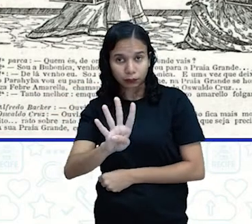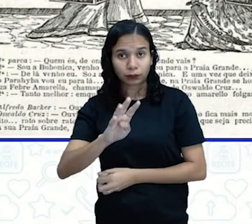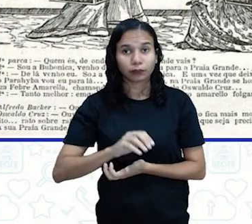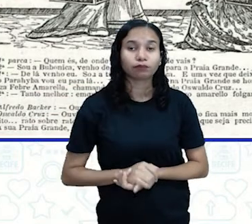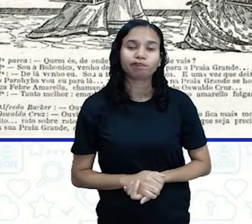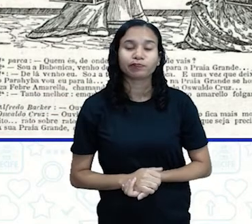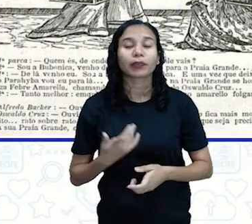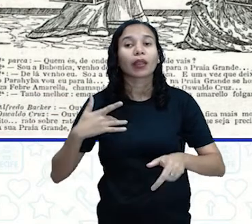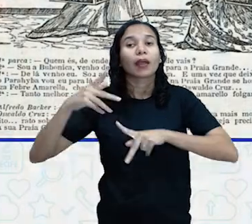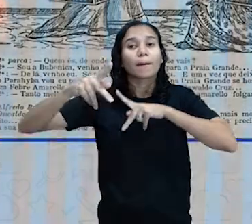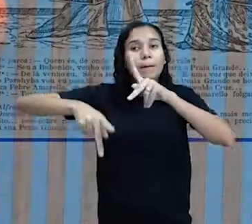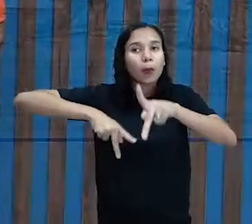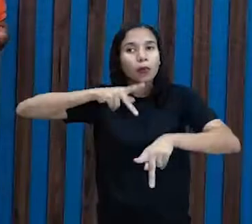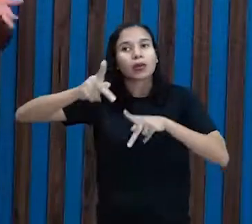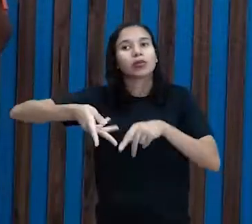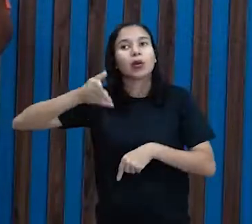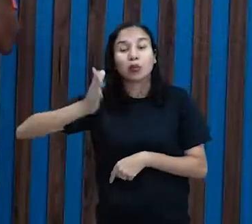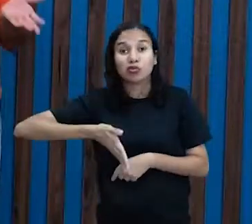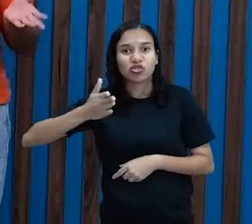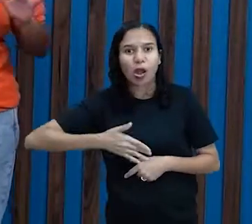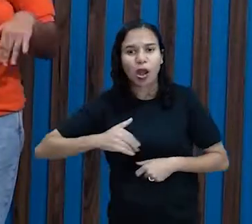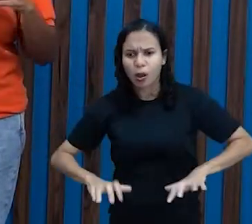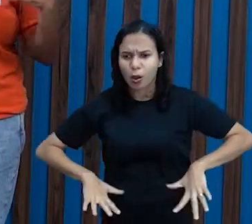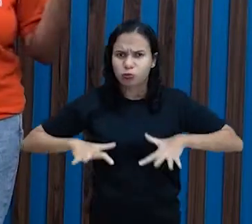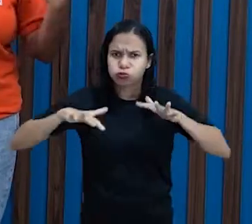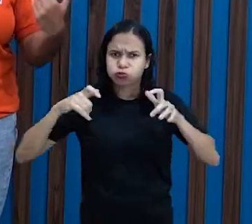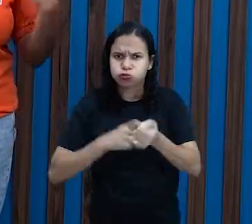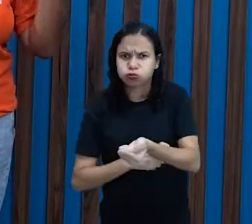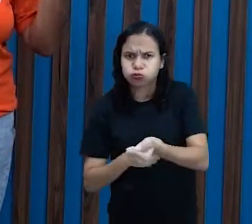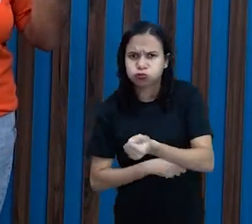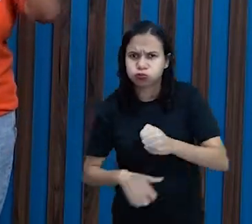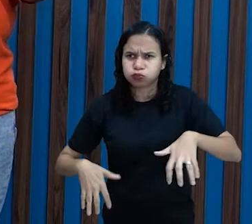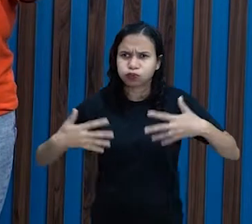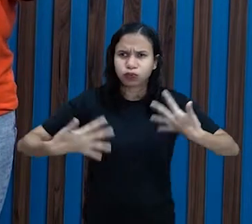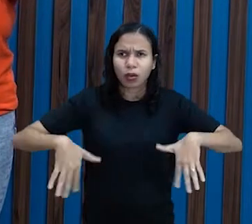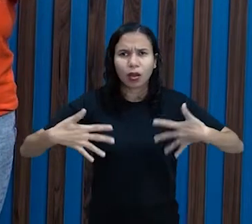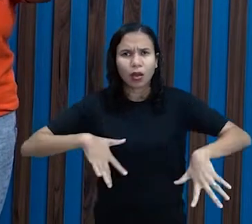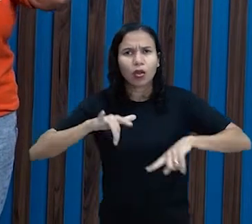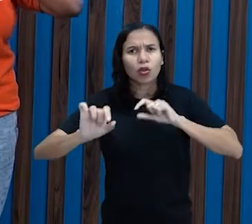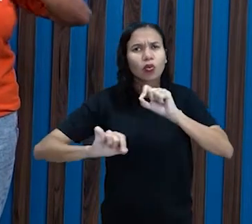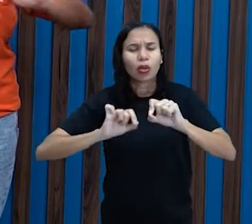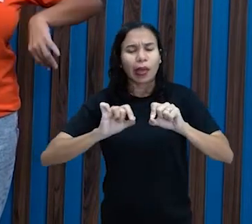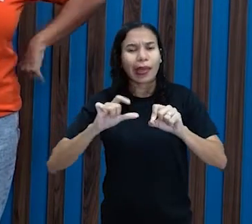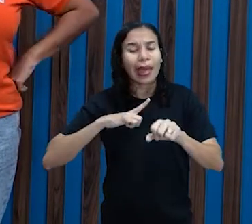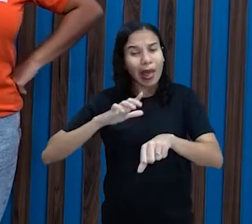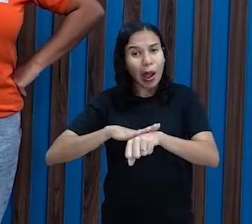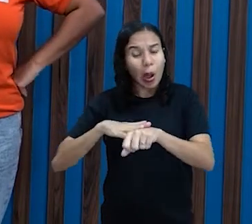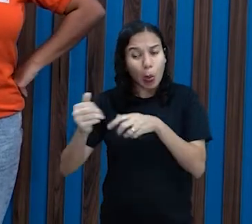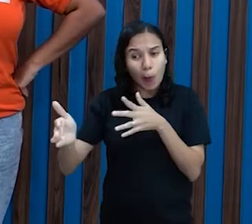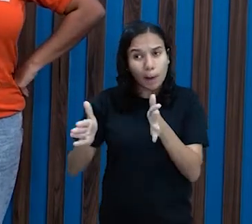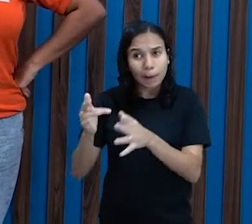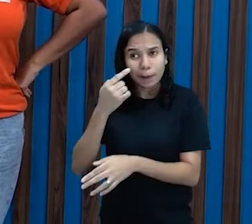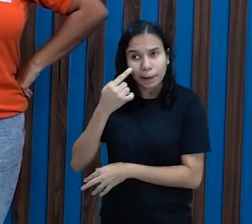1904, a população já estava inflamada pelos despejos. Por quê? Numa época em que